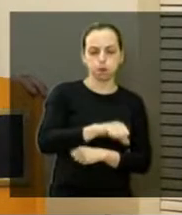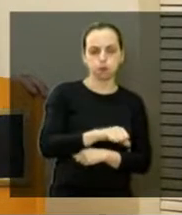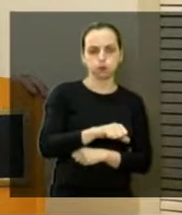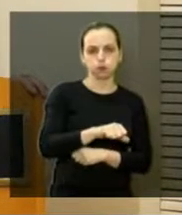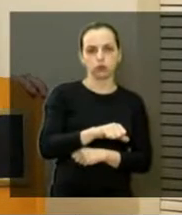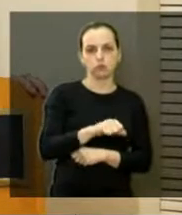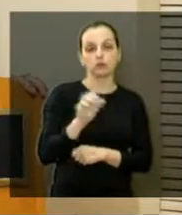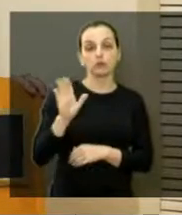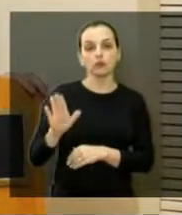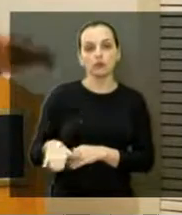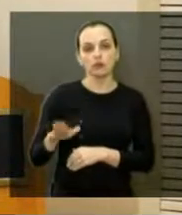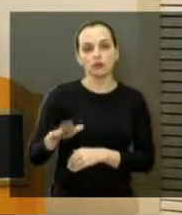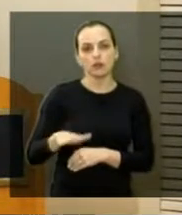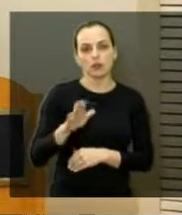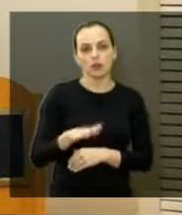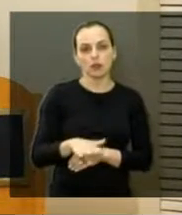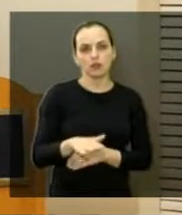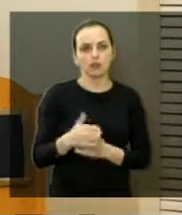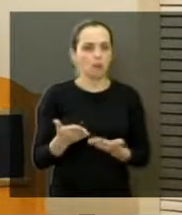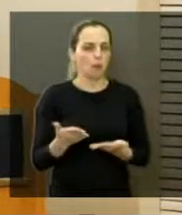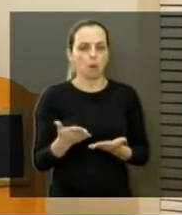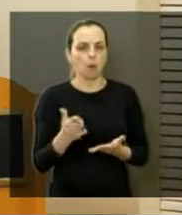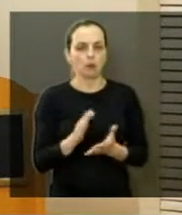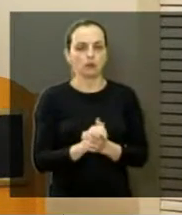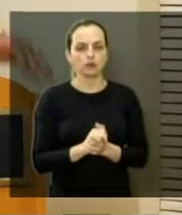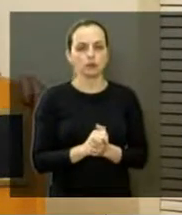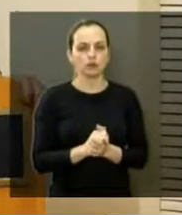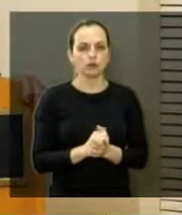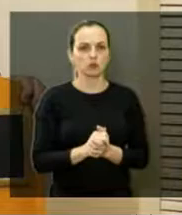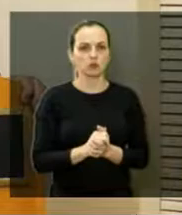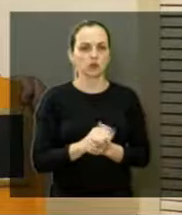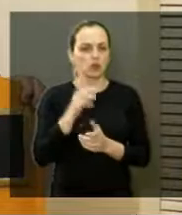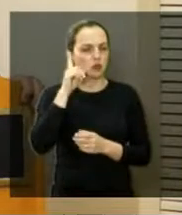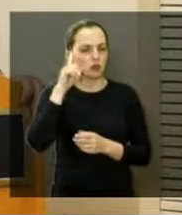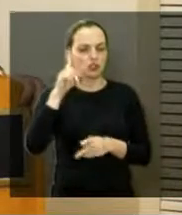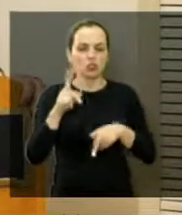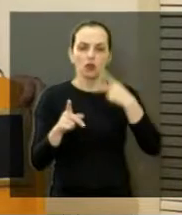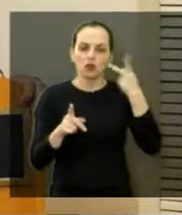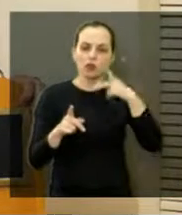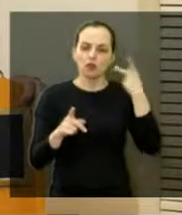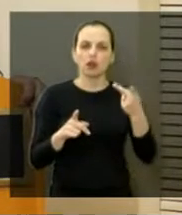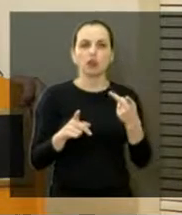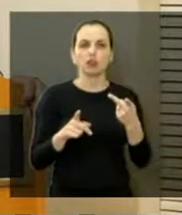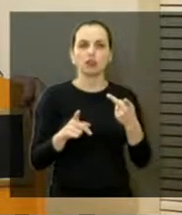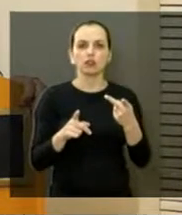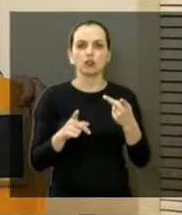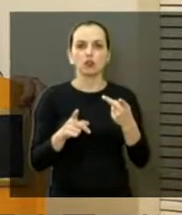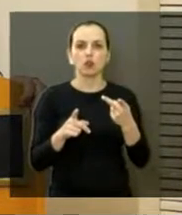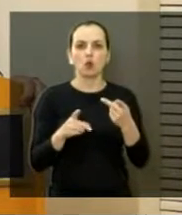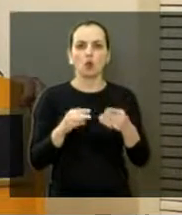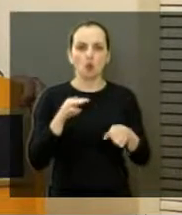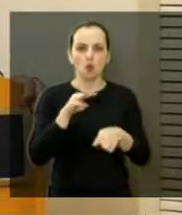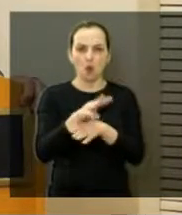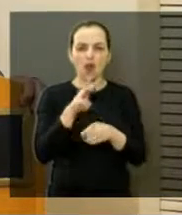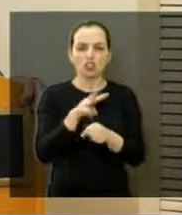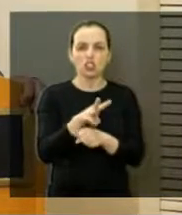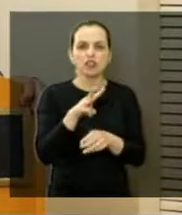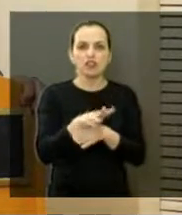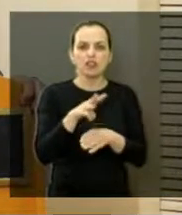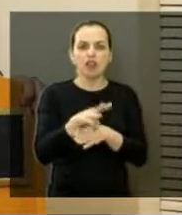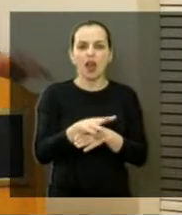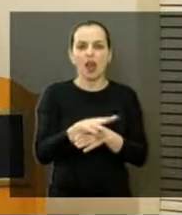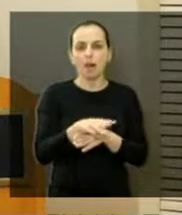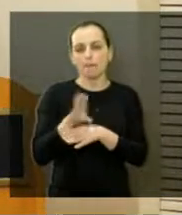Nossas crianças... Um dia, não sei qual vereador que pôs no WhatsApp aí, não esqueci de, não sei quem... Na escola, as crianças